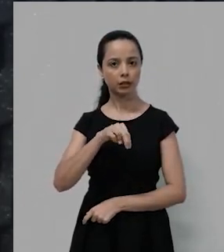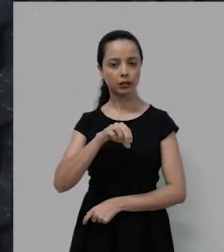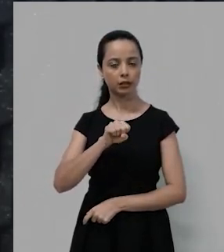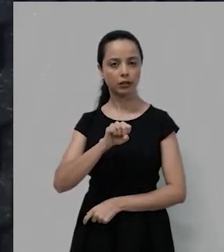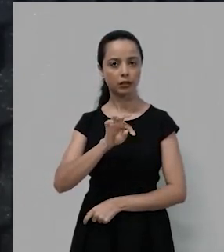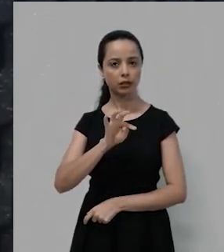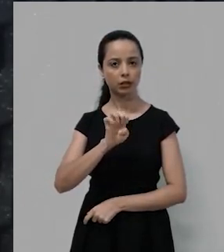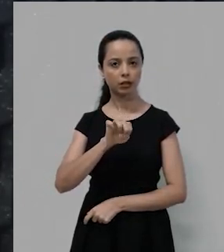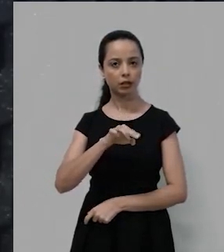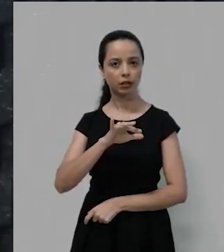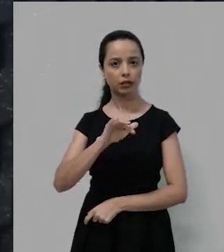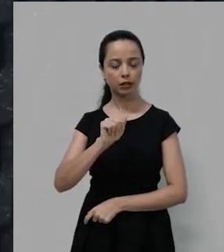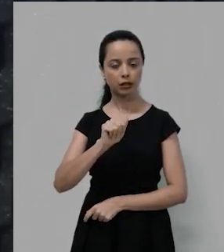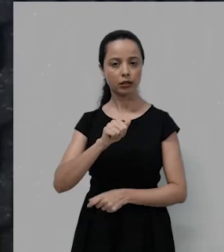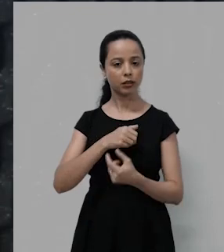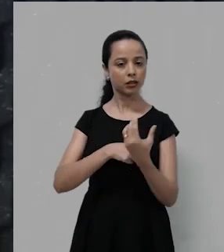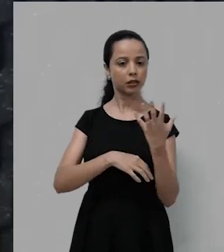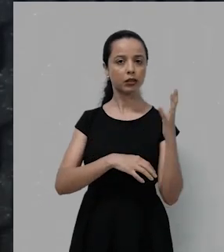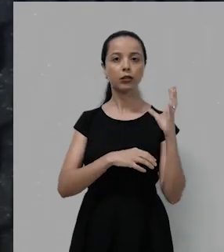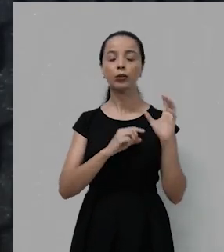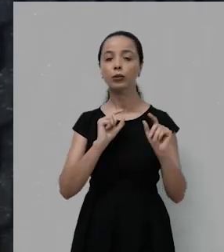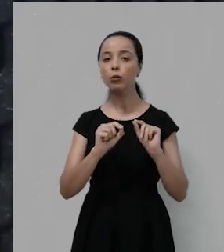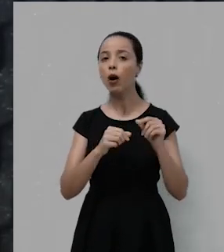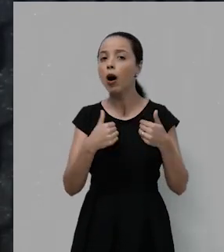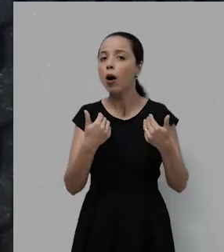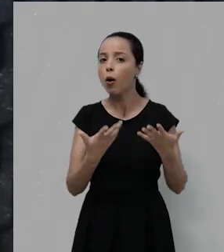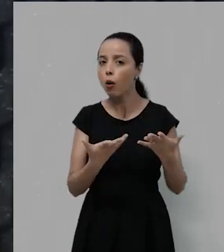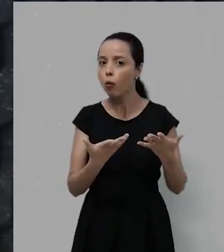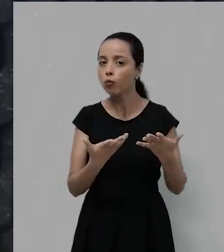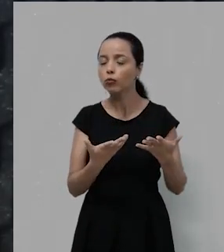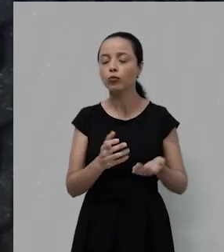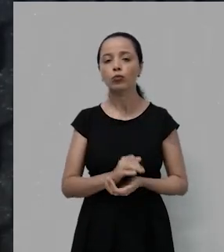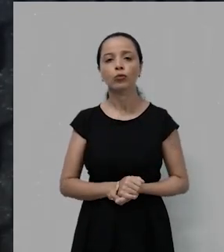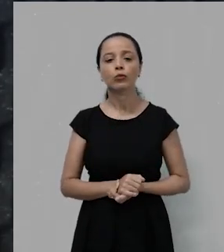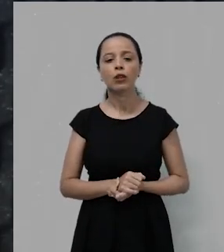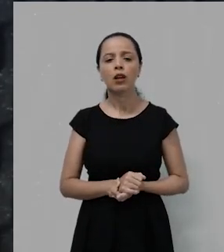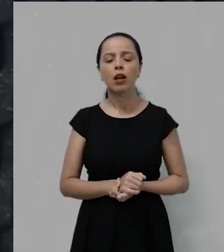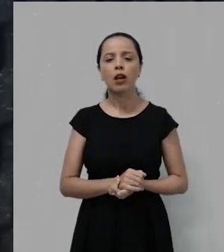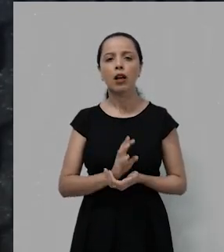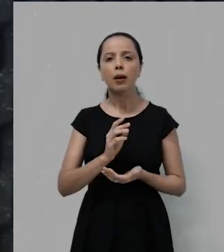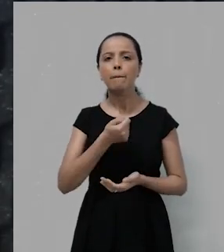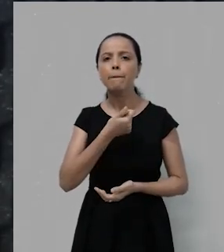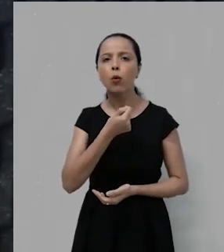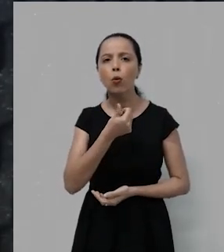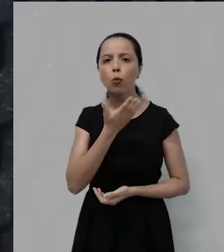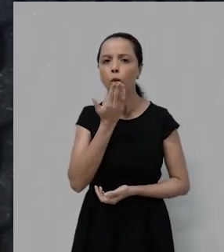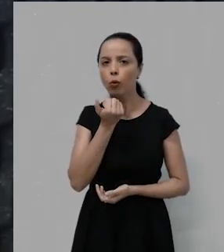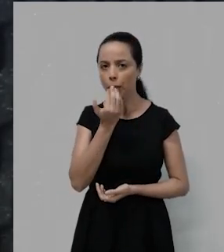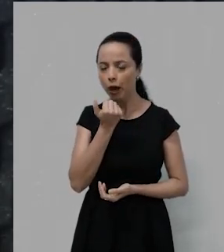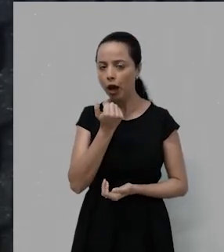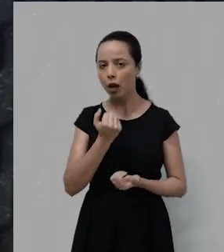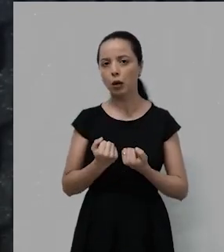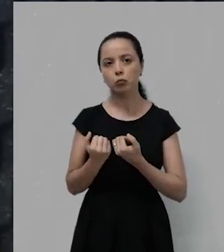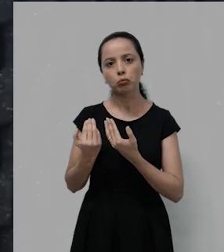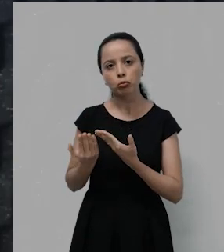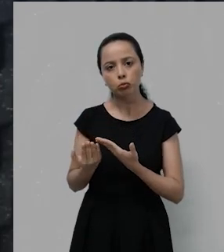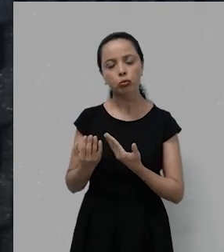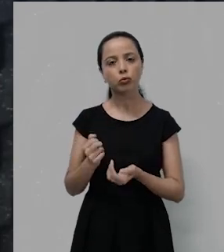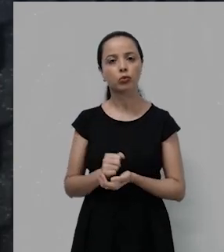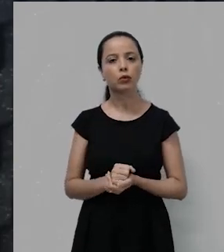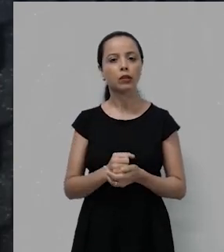são os fatores que promovem resistência? Pouca disponibilidade de alimento, né? A